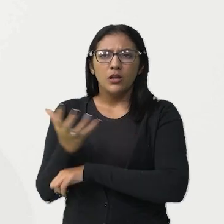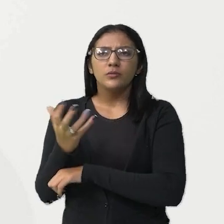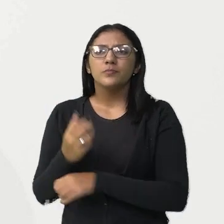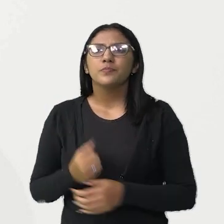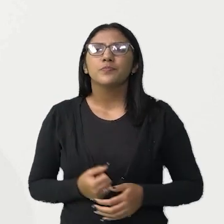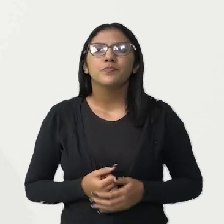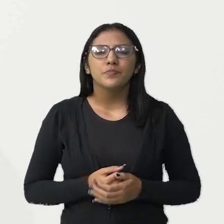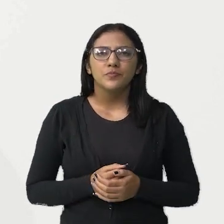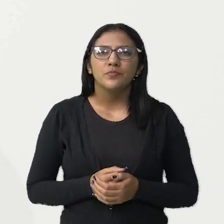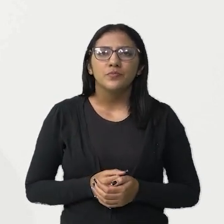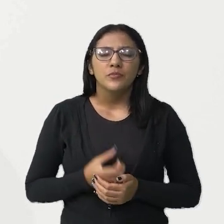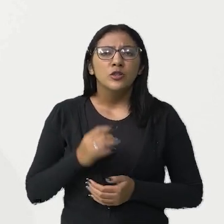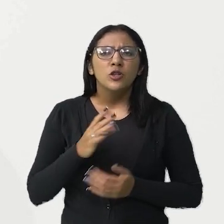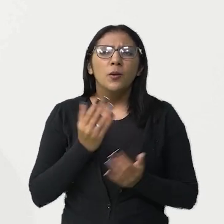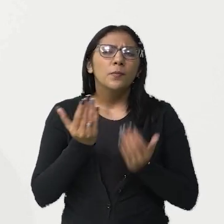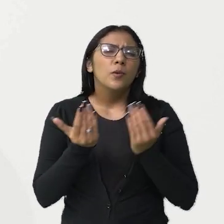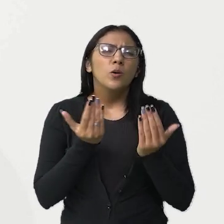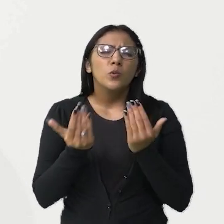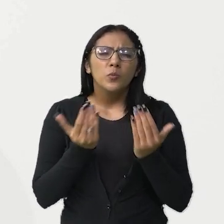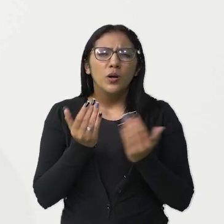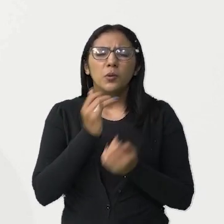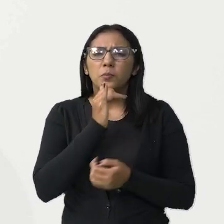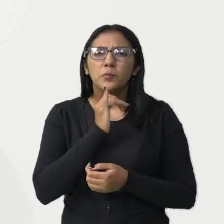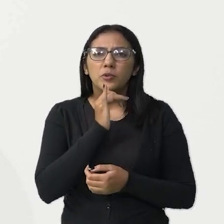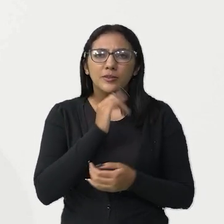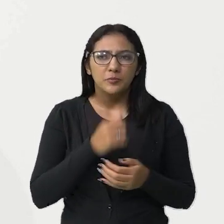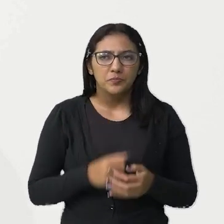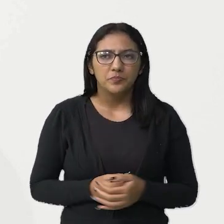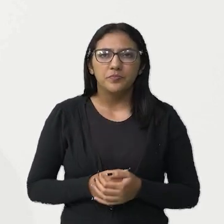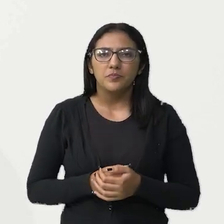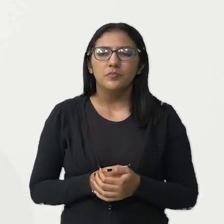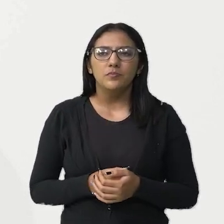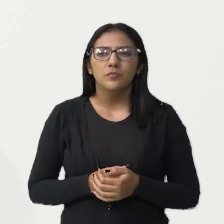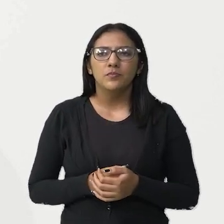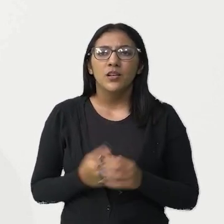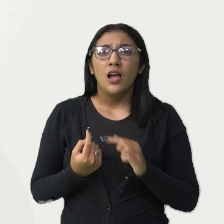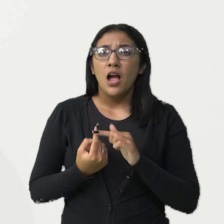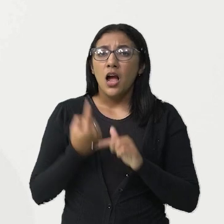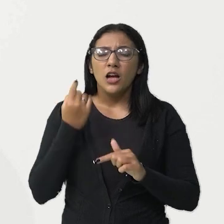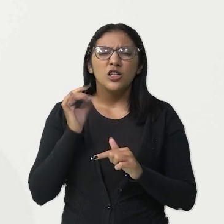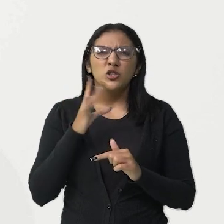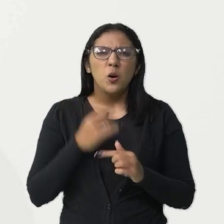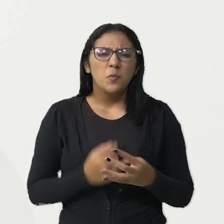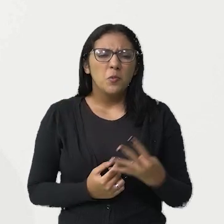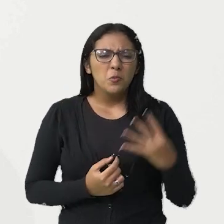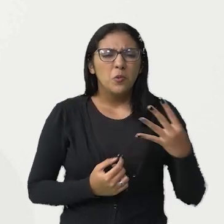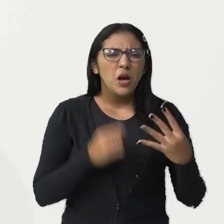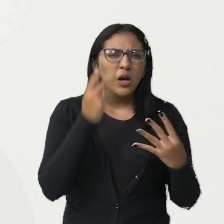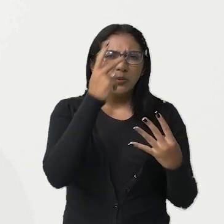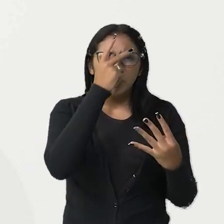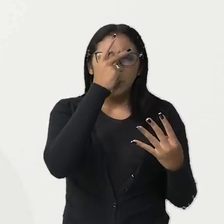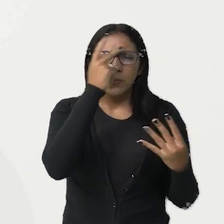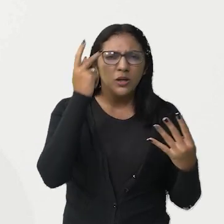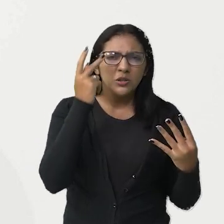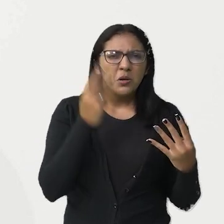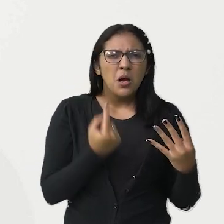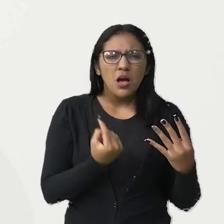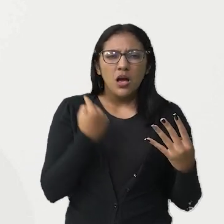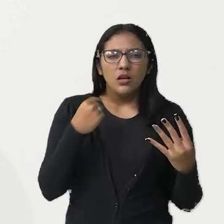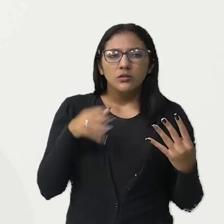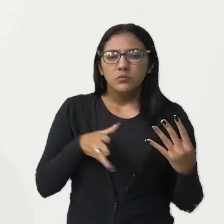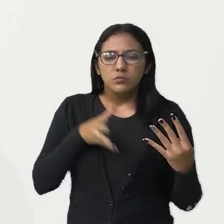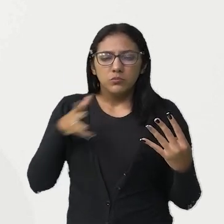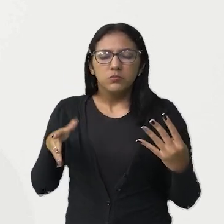Então, só para efeito comparativo, antes, com somente 4 pessoas, nós tínhamos 5 metros